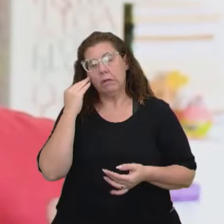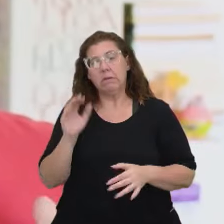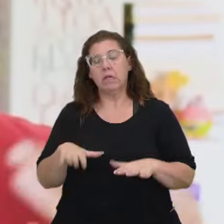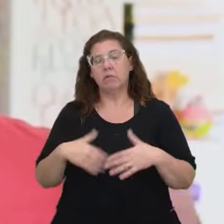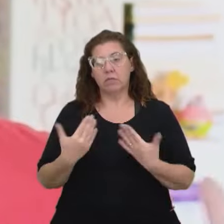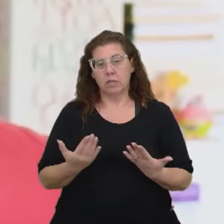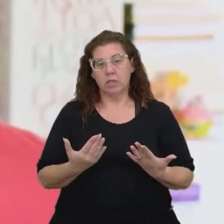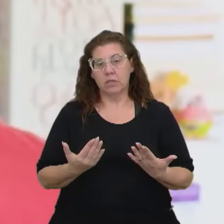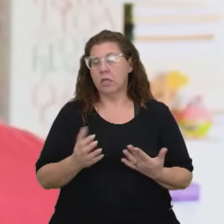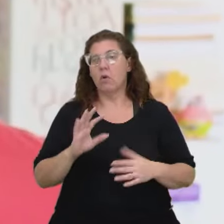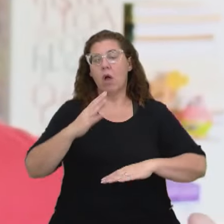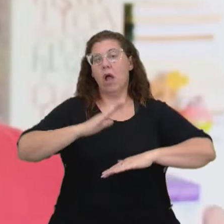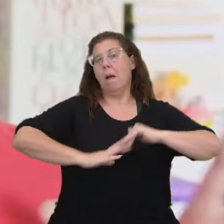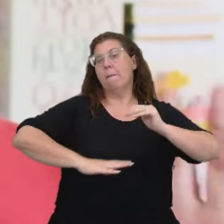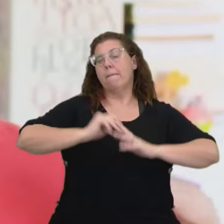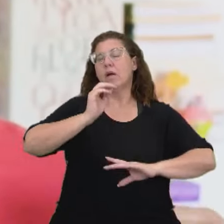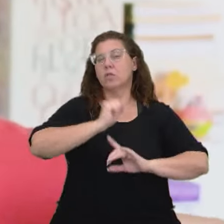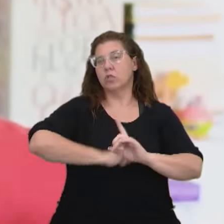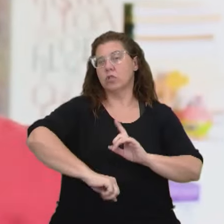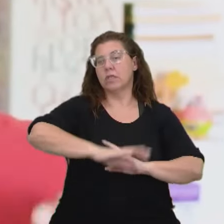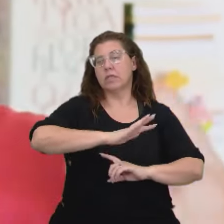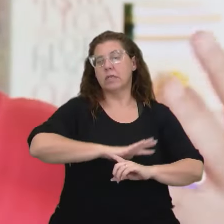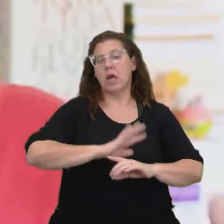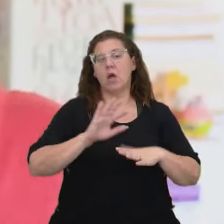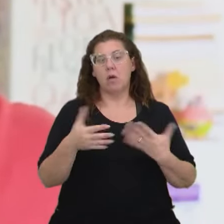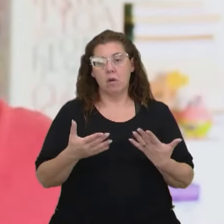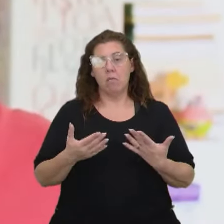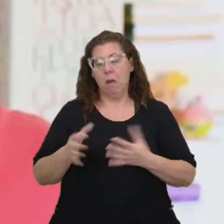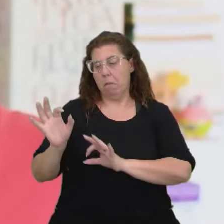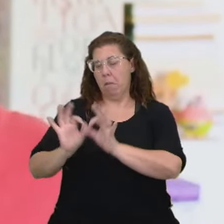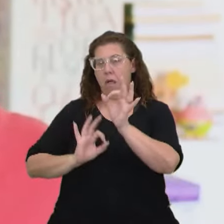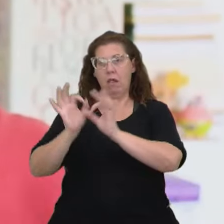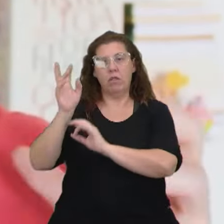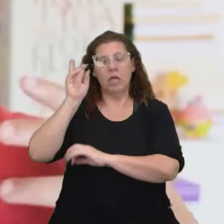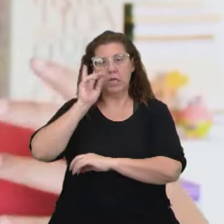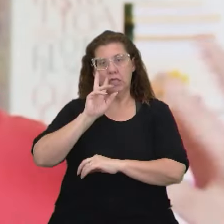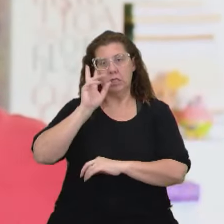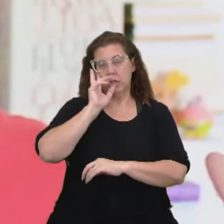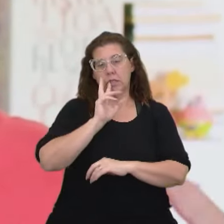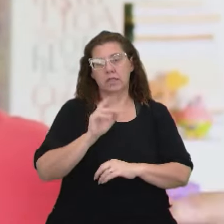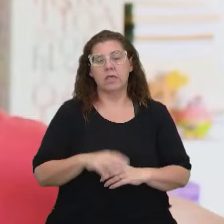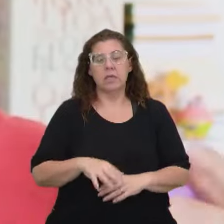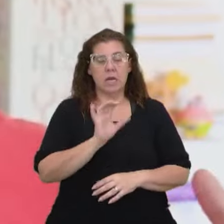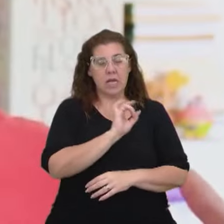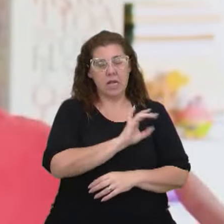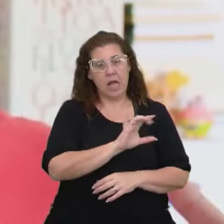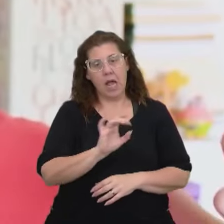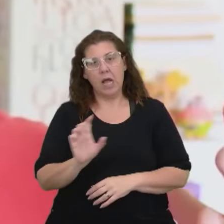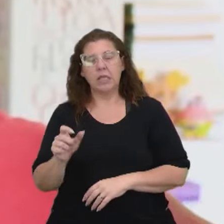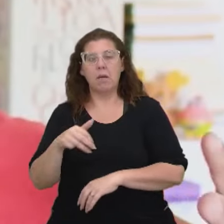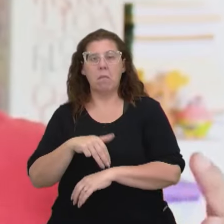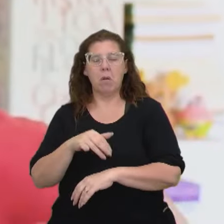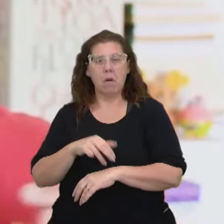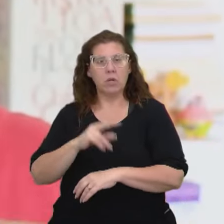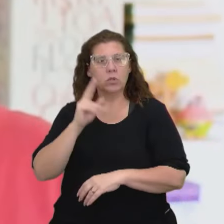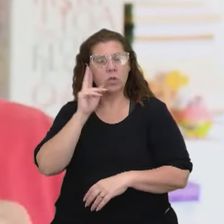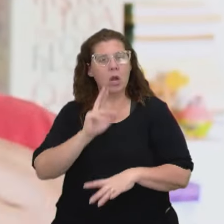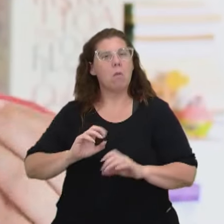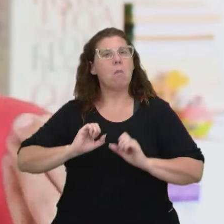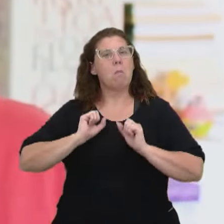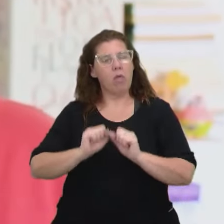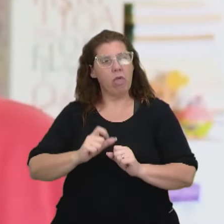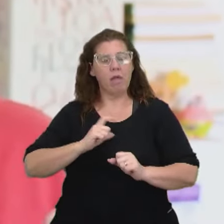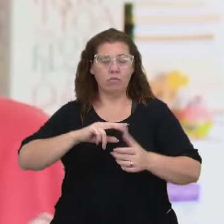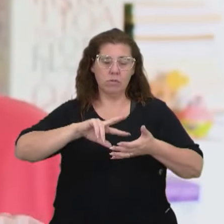não como uma prática social, mas como algo construído historicamente. Em cada momento histórico, o poder ele tem